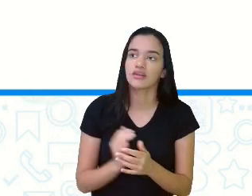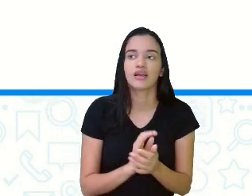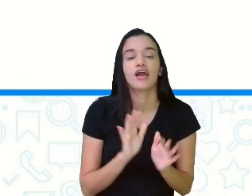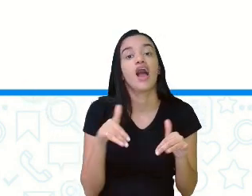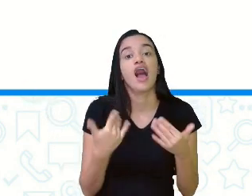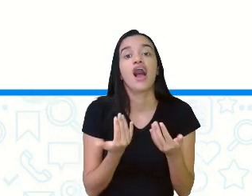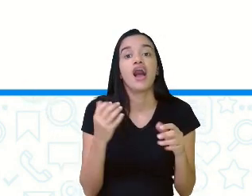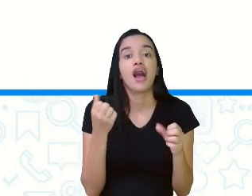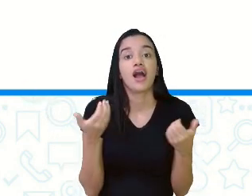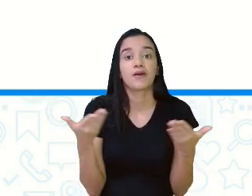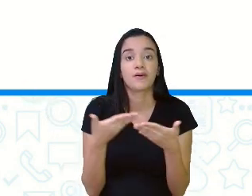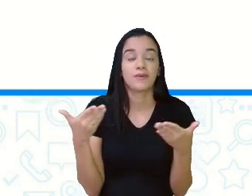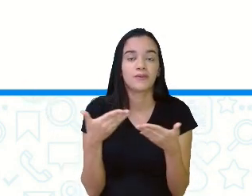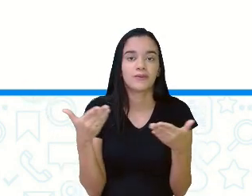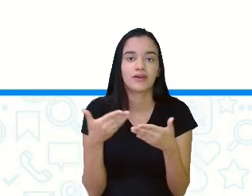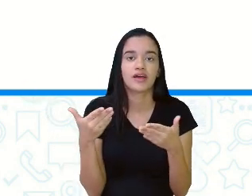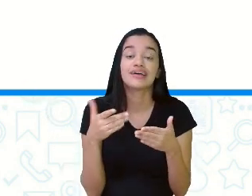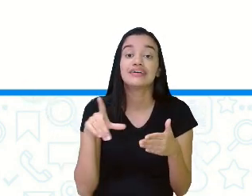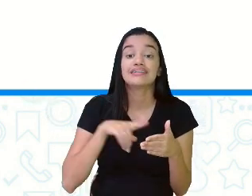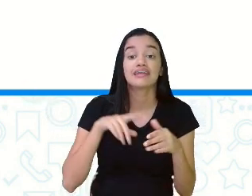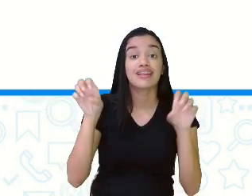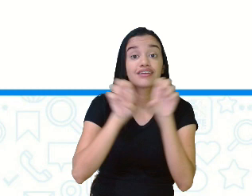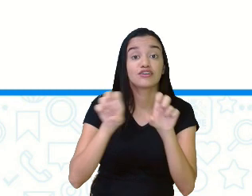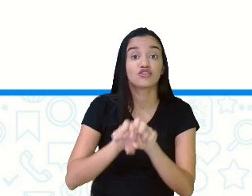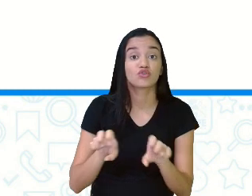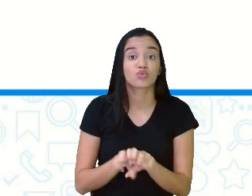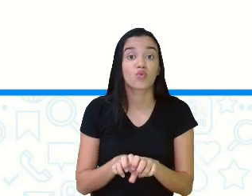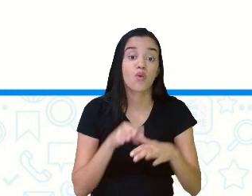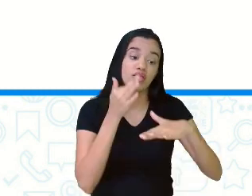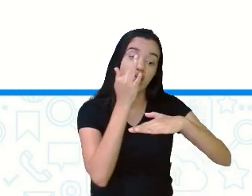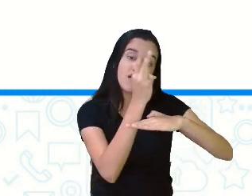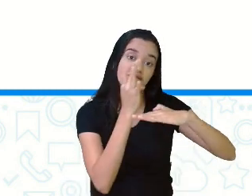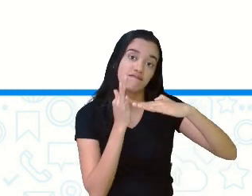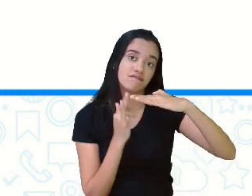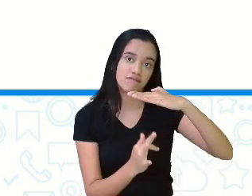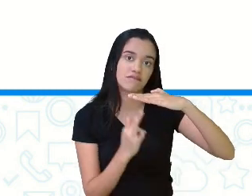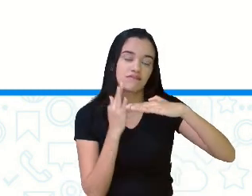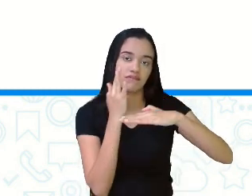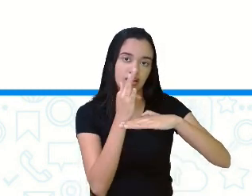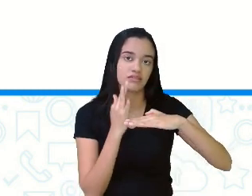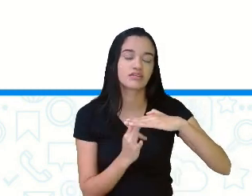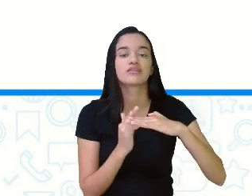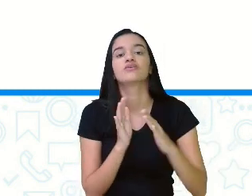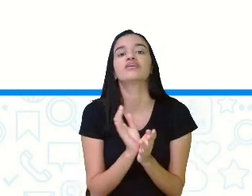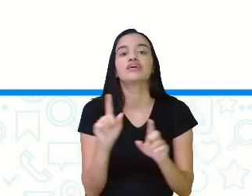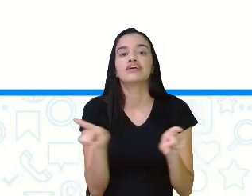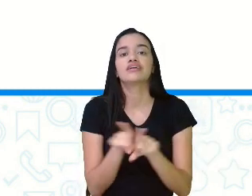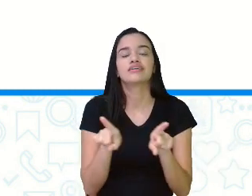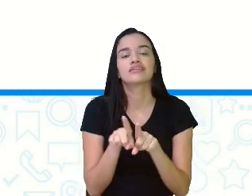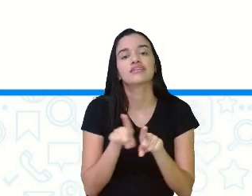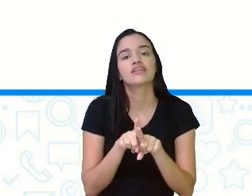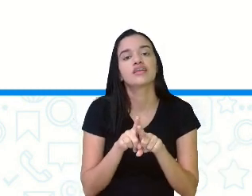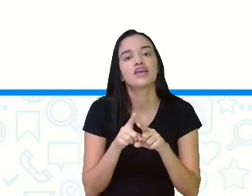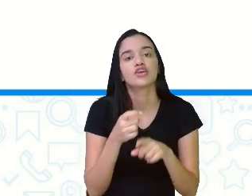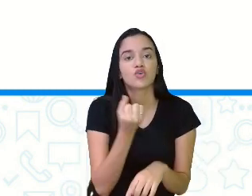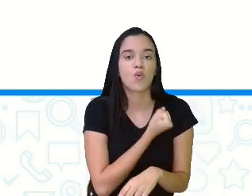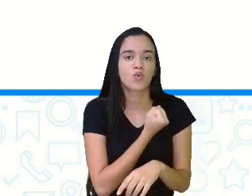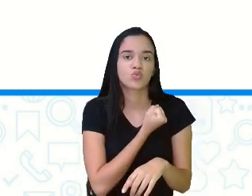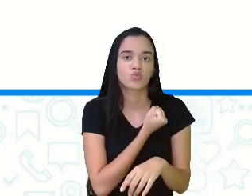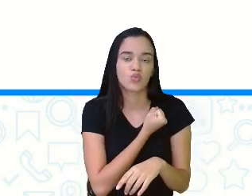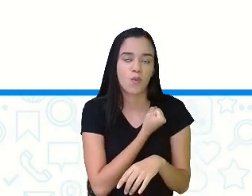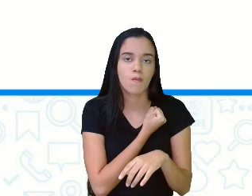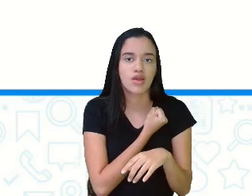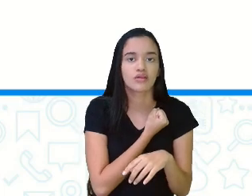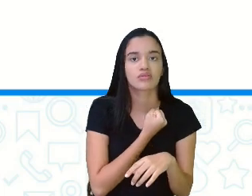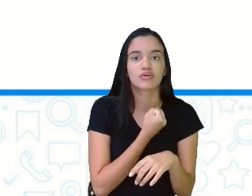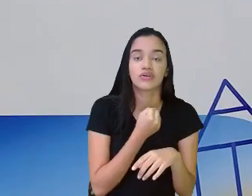Numerador, isso faz parte da estrutura da minha fração, tá? Vocês veem que tem um número em cima, um tracinho e